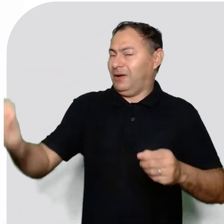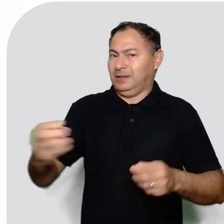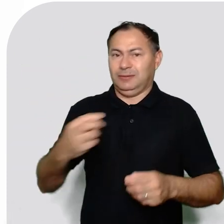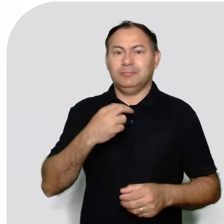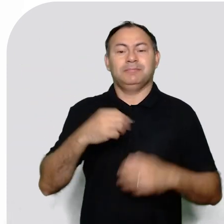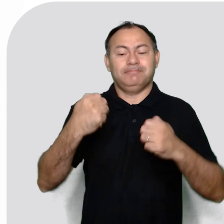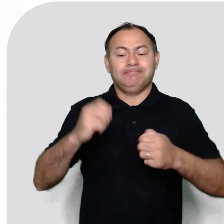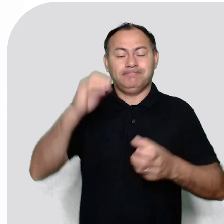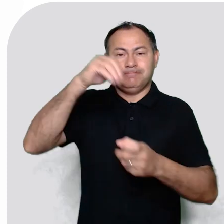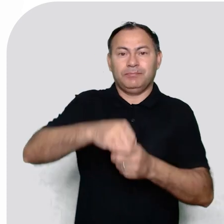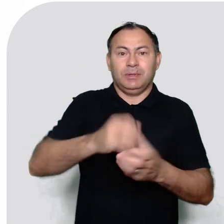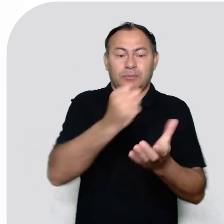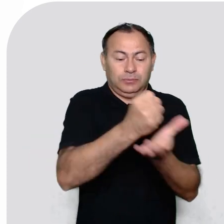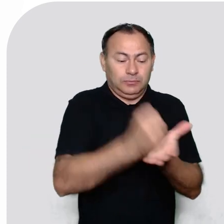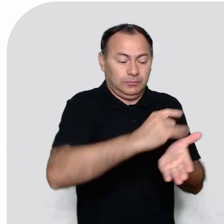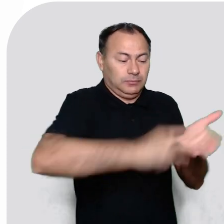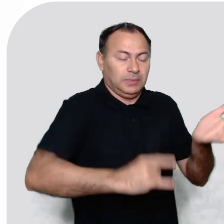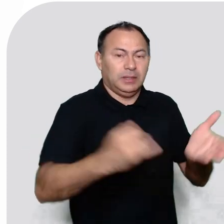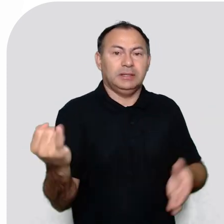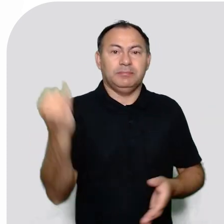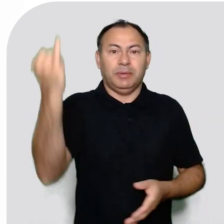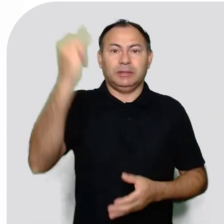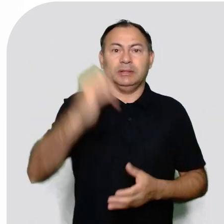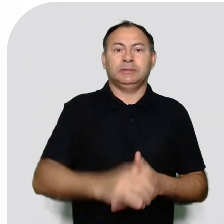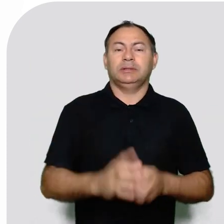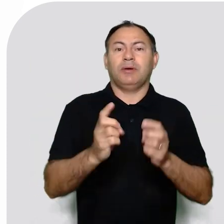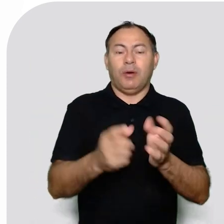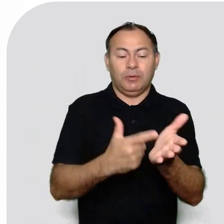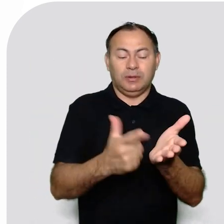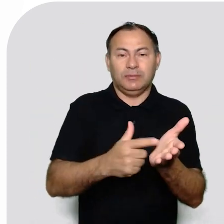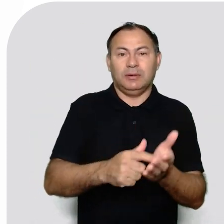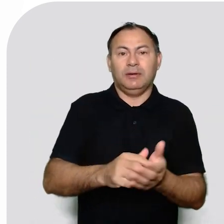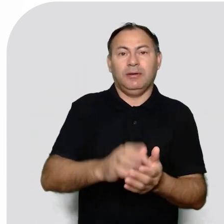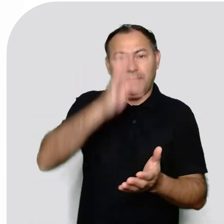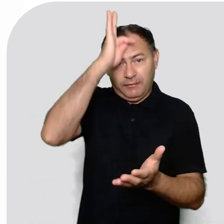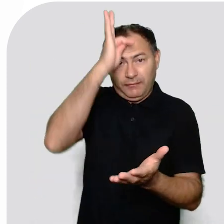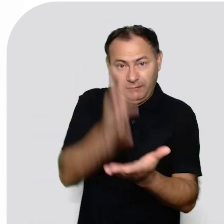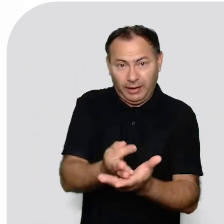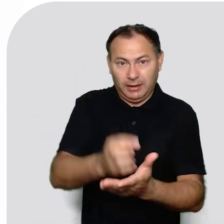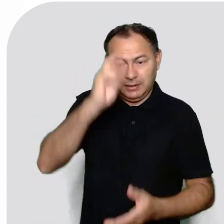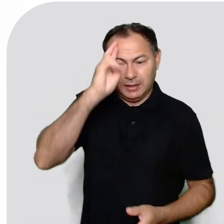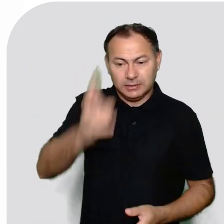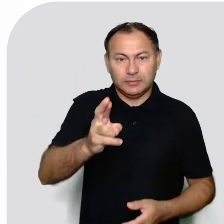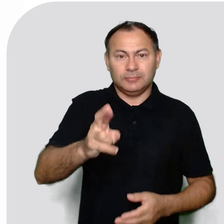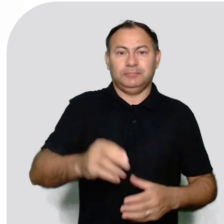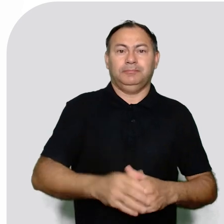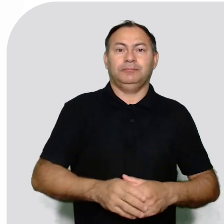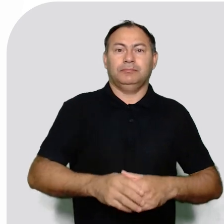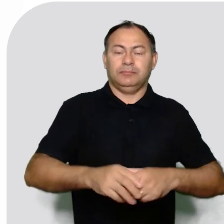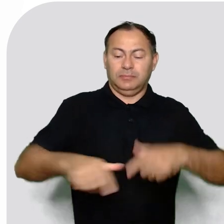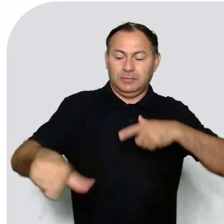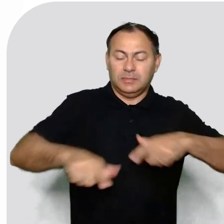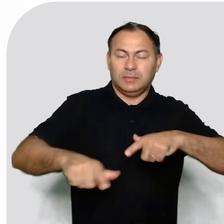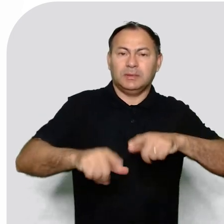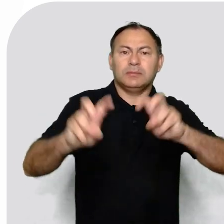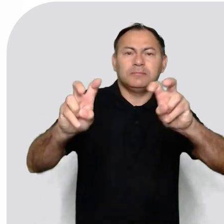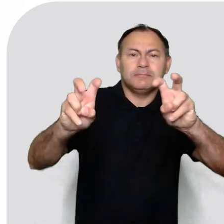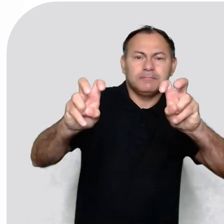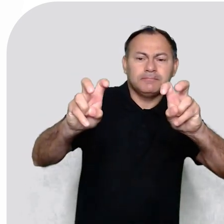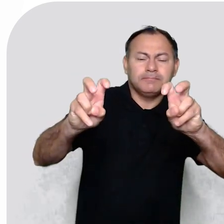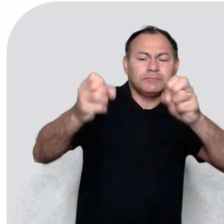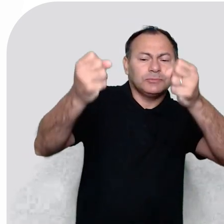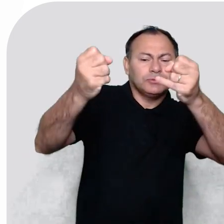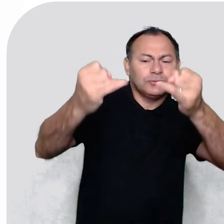tão importante como a Gaudium et Spes, que trabalha o tema das relações